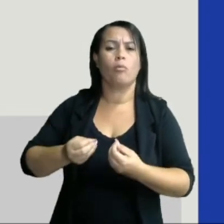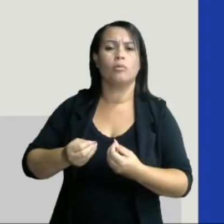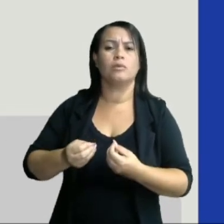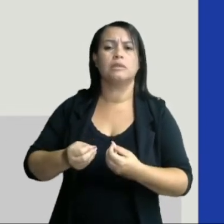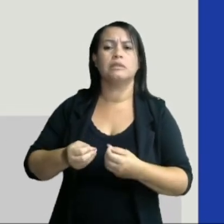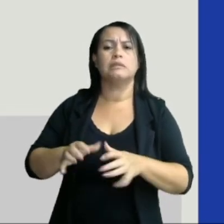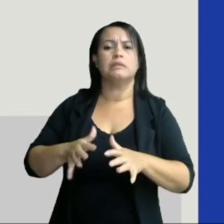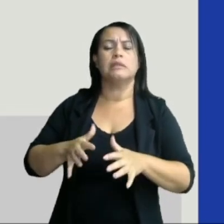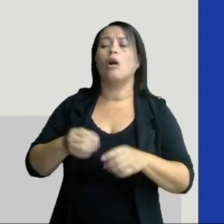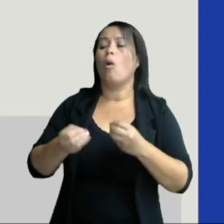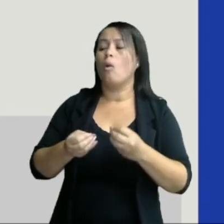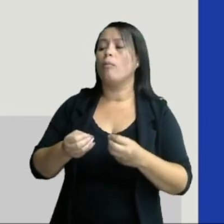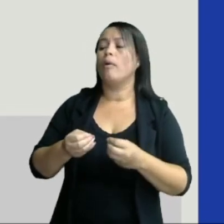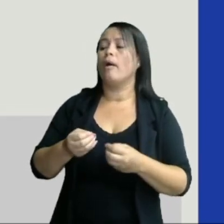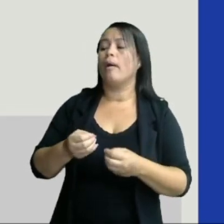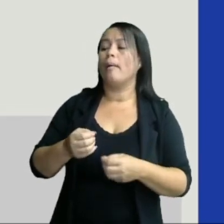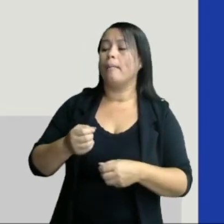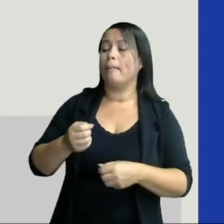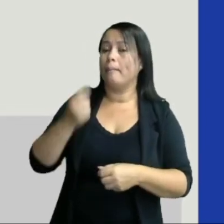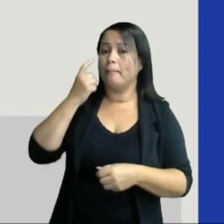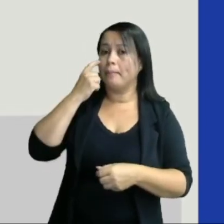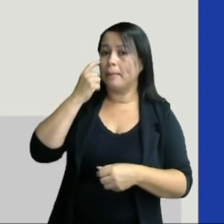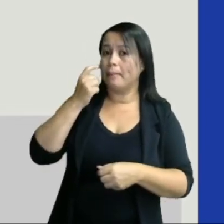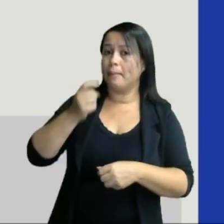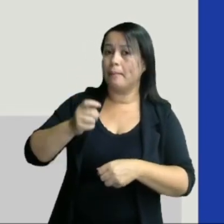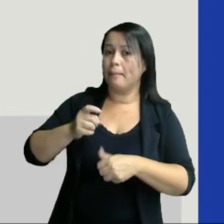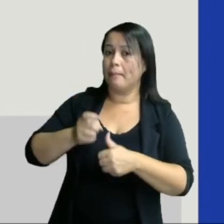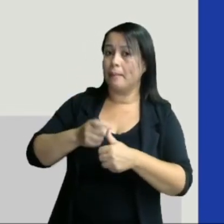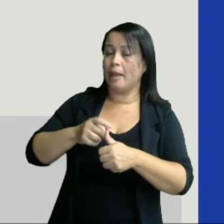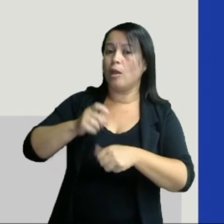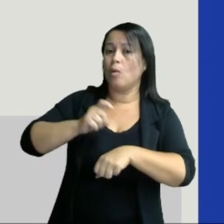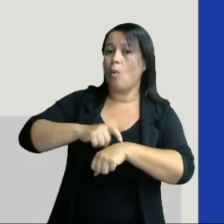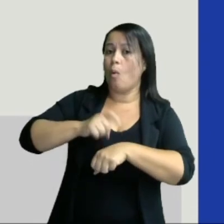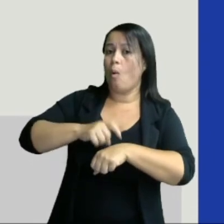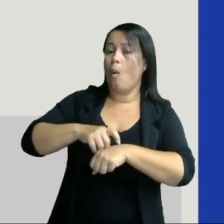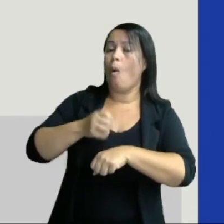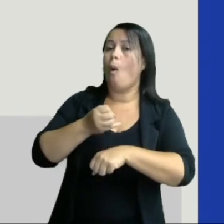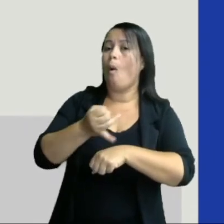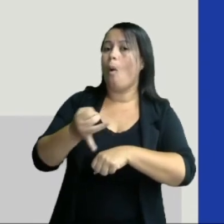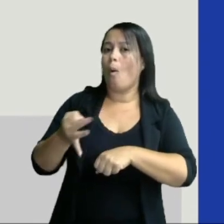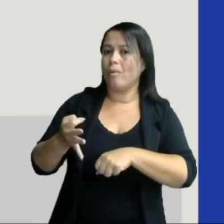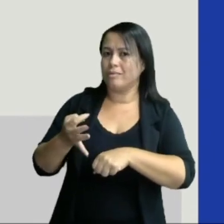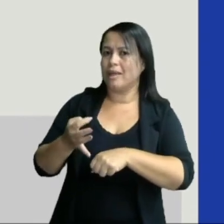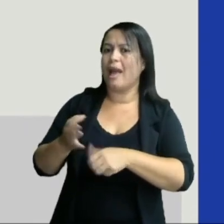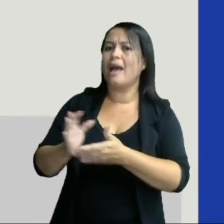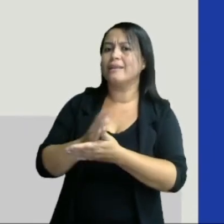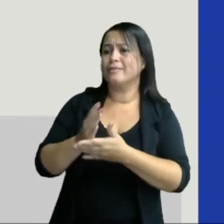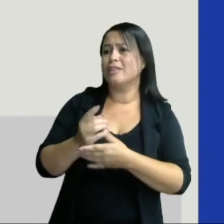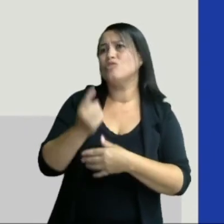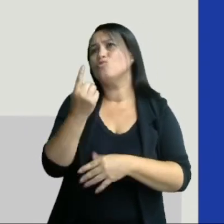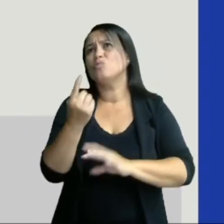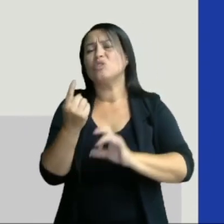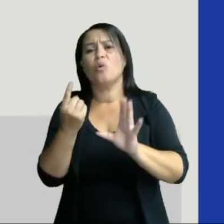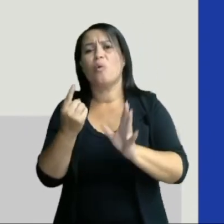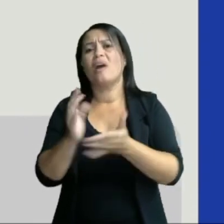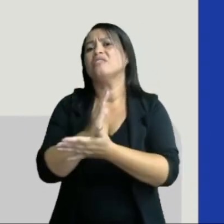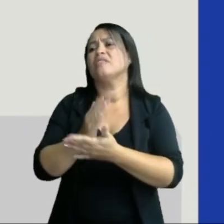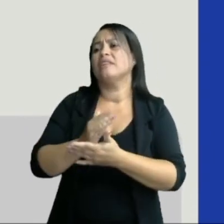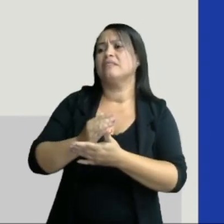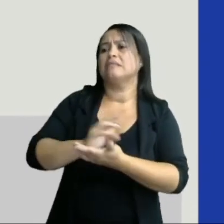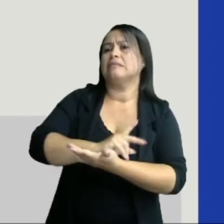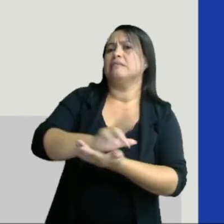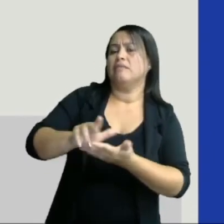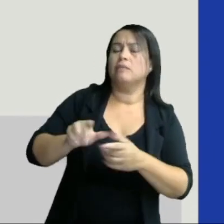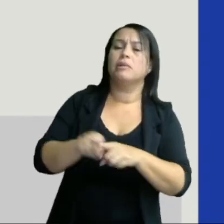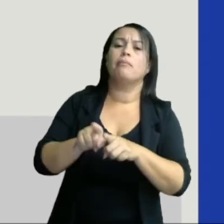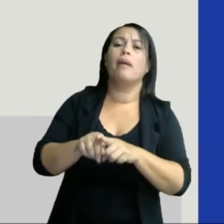coisa, você deve contar o tempo dessa convulsão. Ela pode repetir minutos depois, ou pode ser somente uma. De qualquer forma, você deve